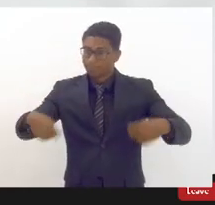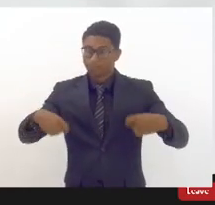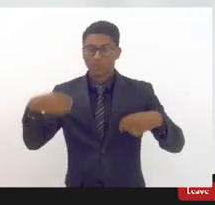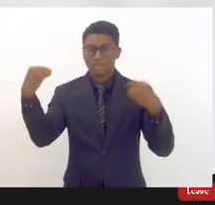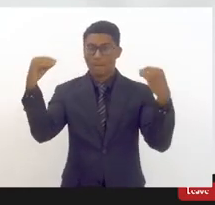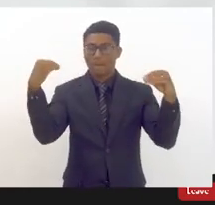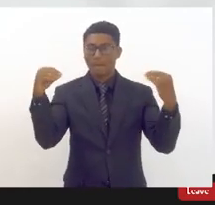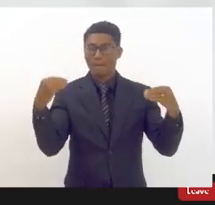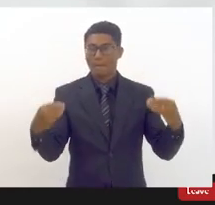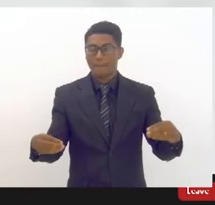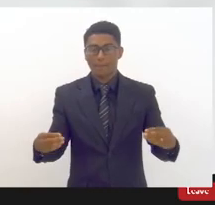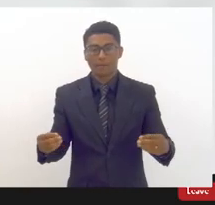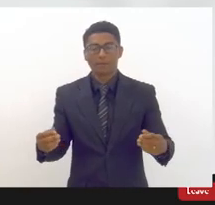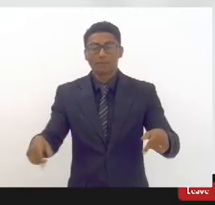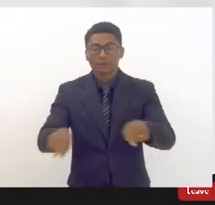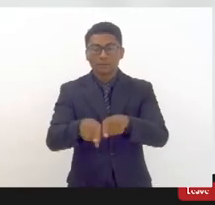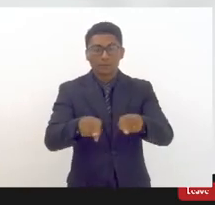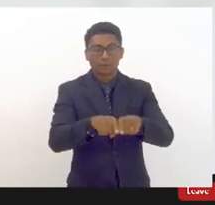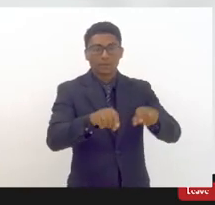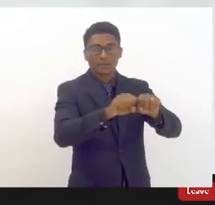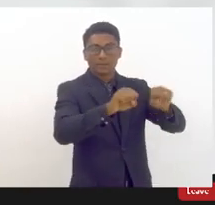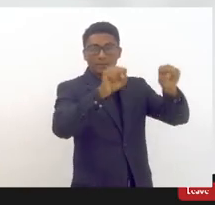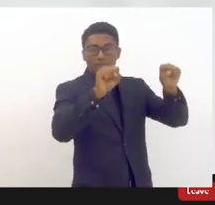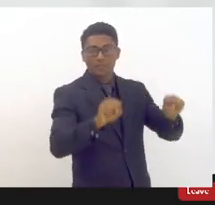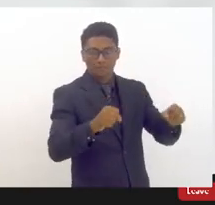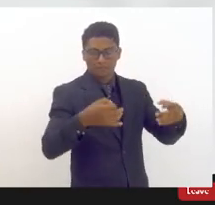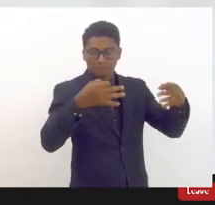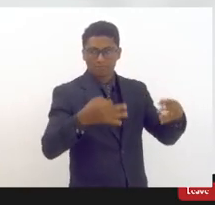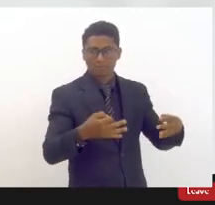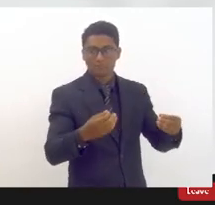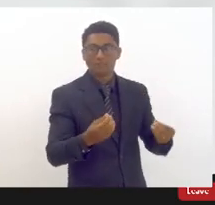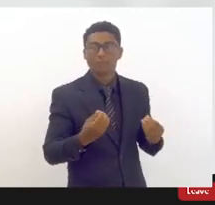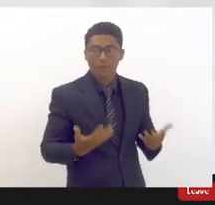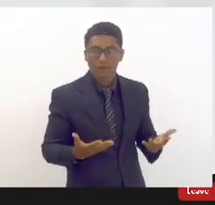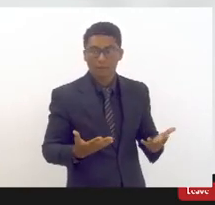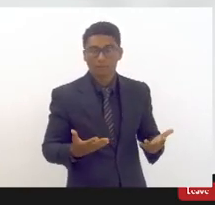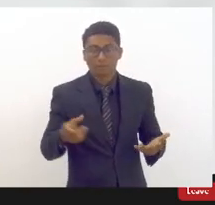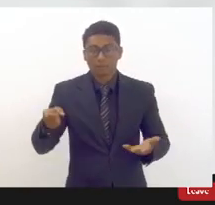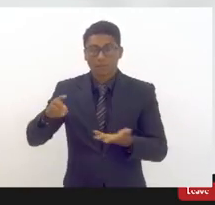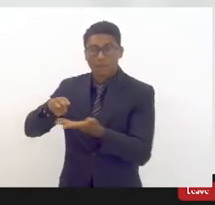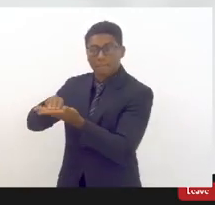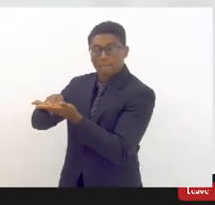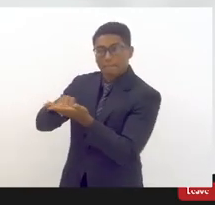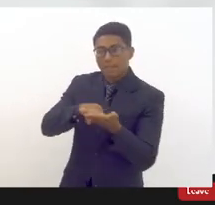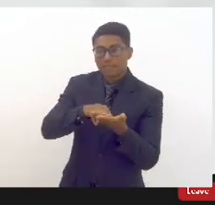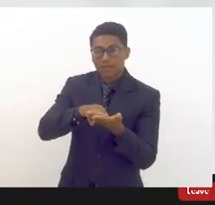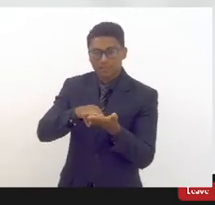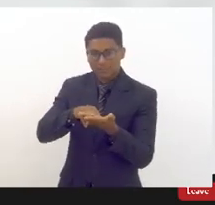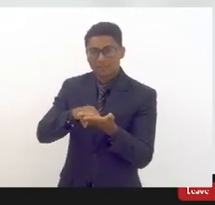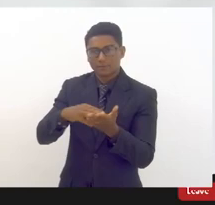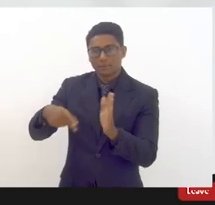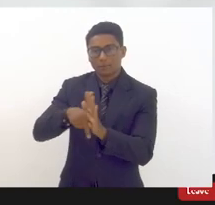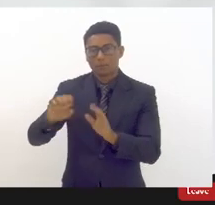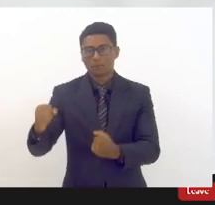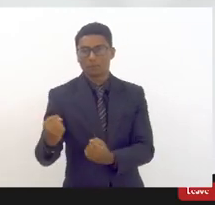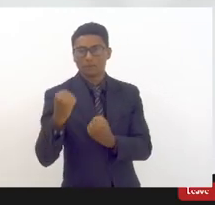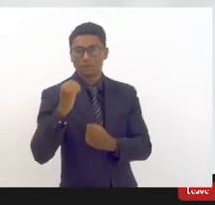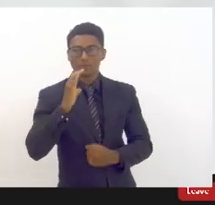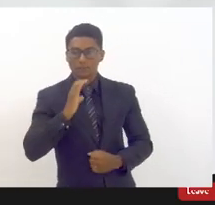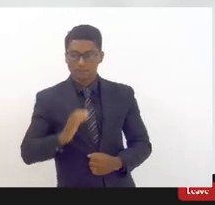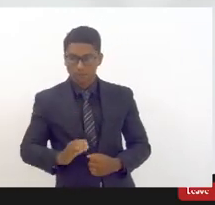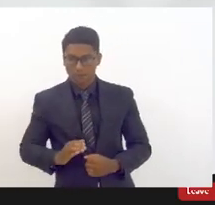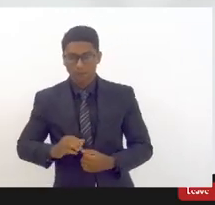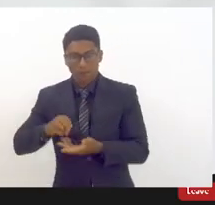centralizado para que a gente possa receber as mensagens das autoridades de defesa civil para que sejam enviados aos terminais móveis, nas